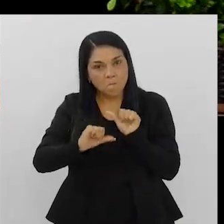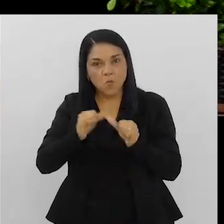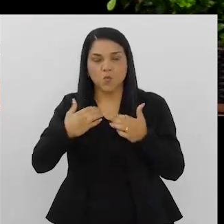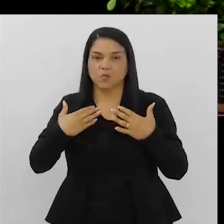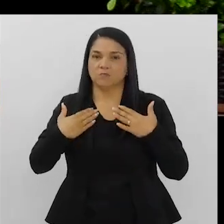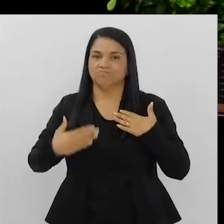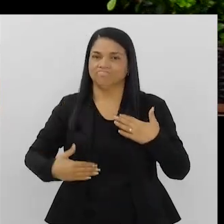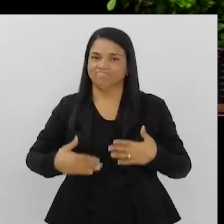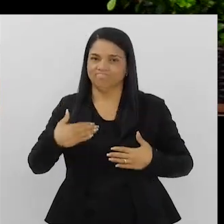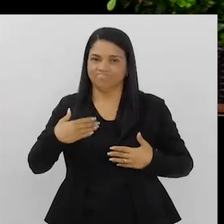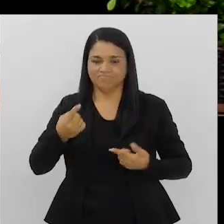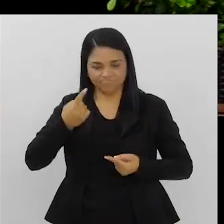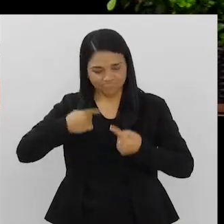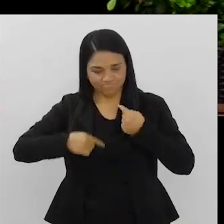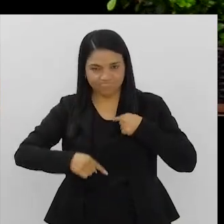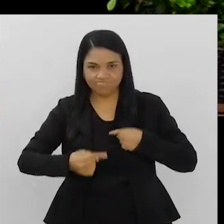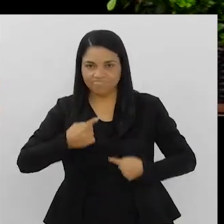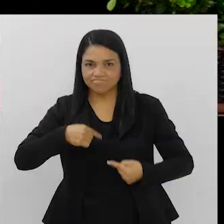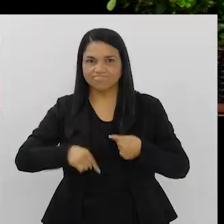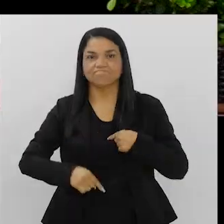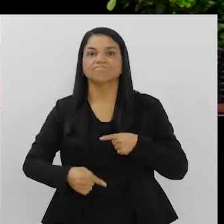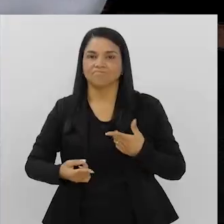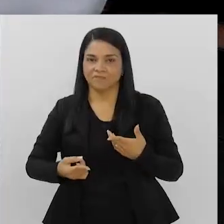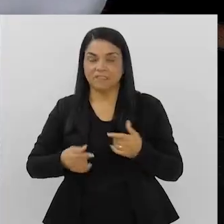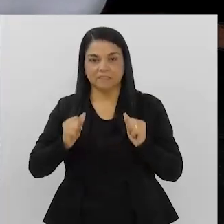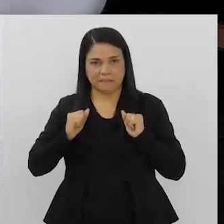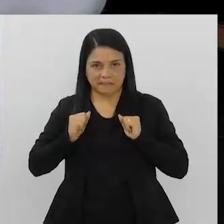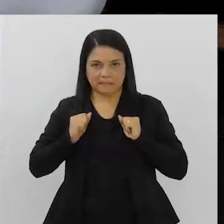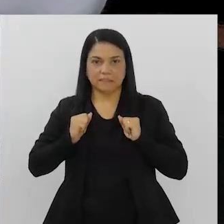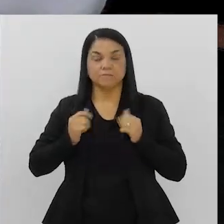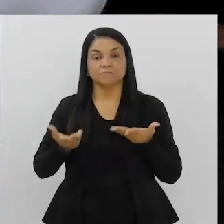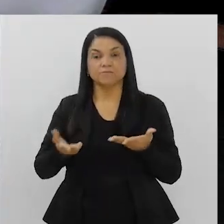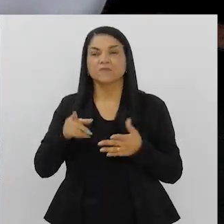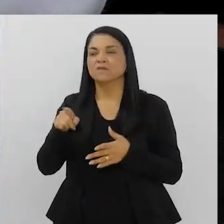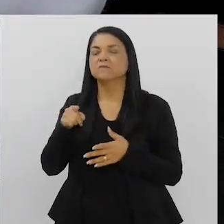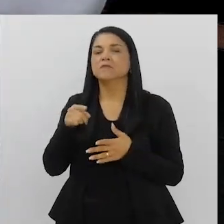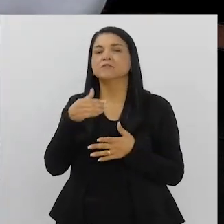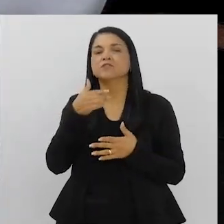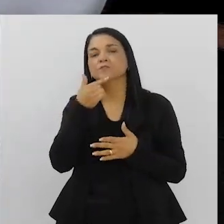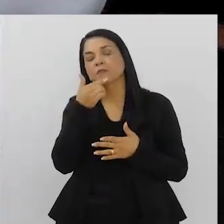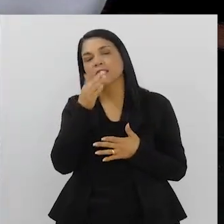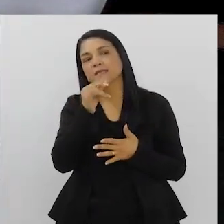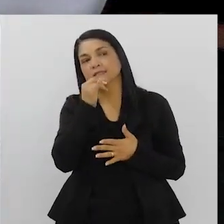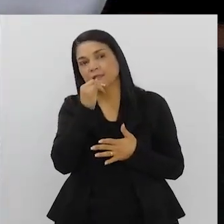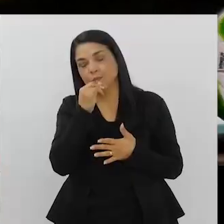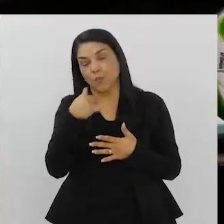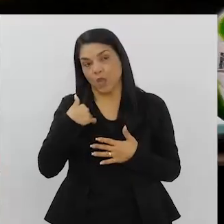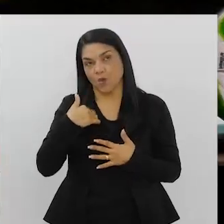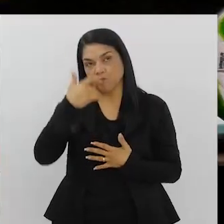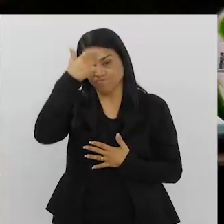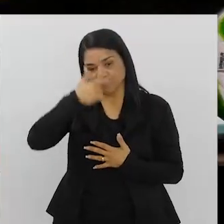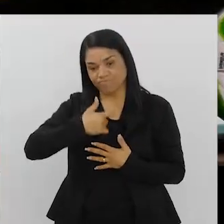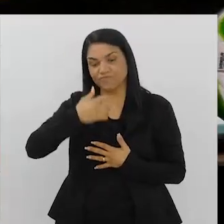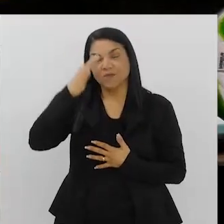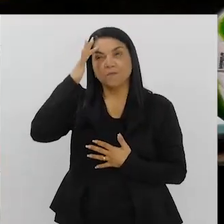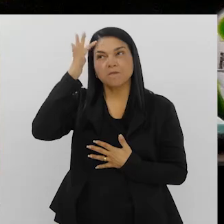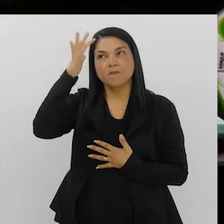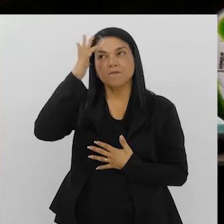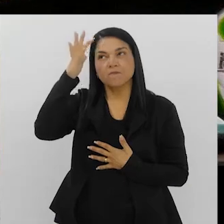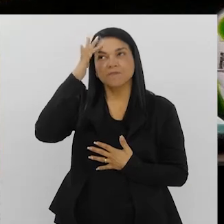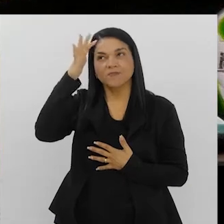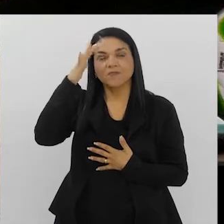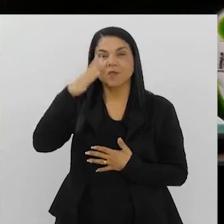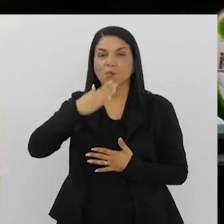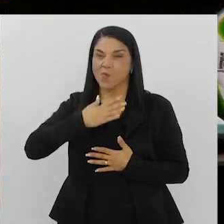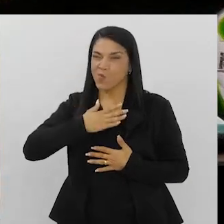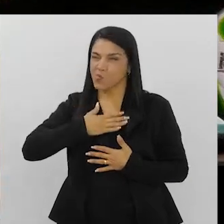Altera nesse sentido o nosso funcionamento, sim. É um pré-requisito, ou seja, que eu estou me imaginando aqui, eu não sou